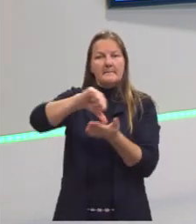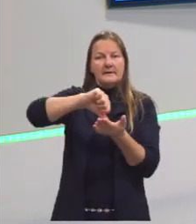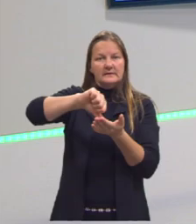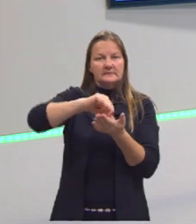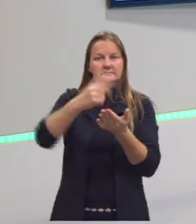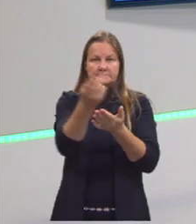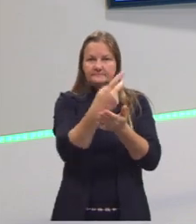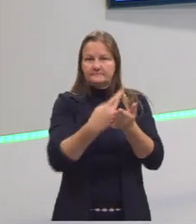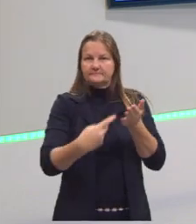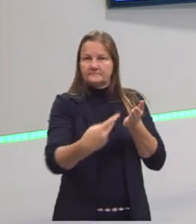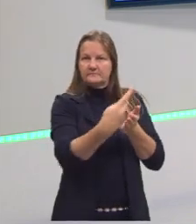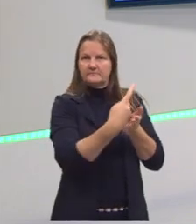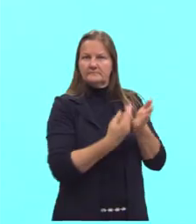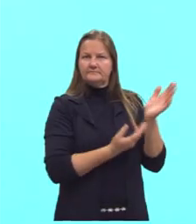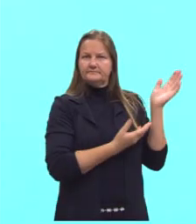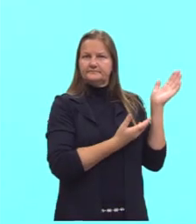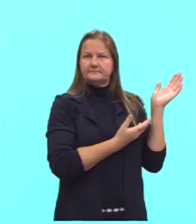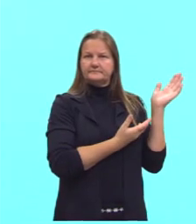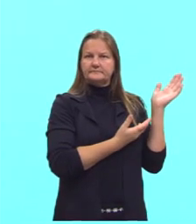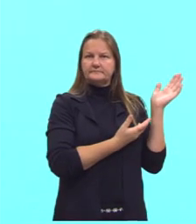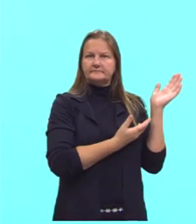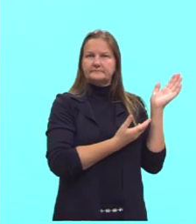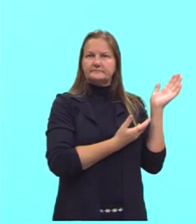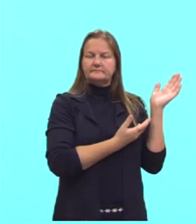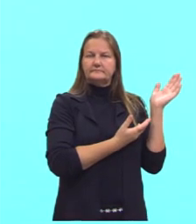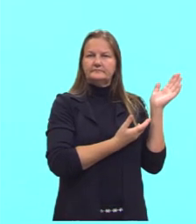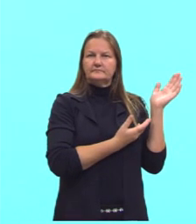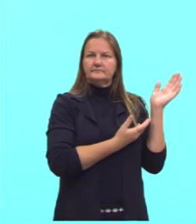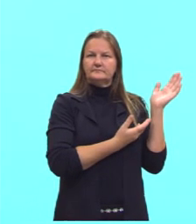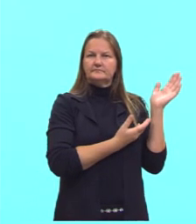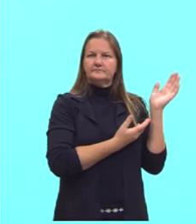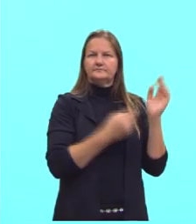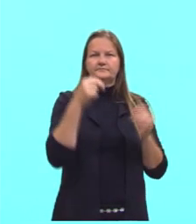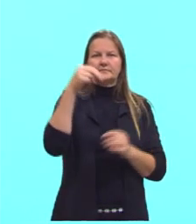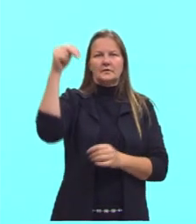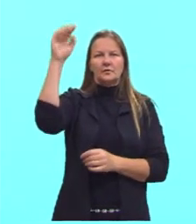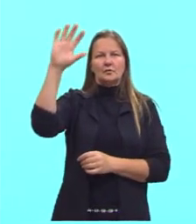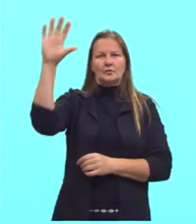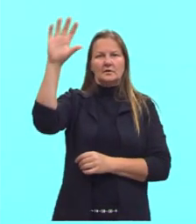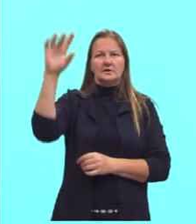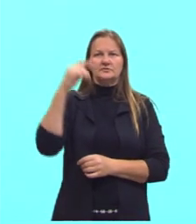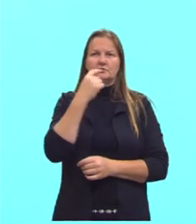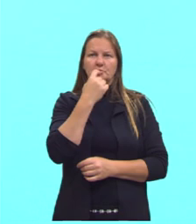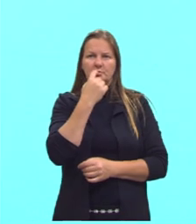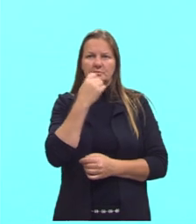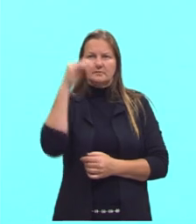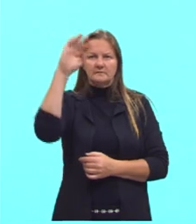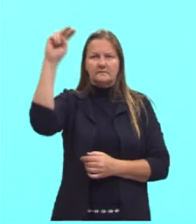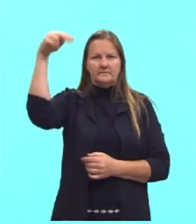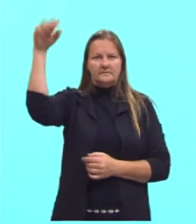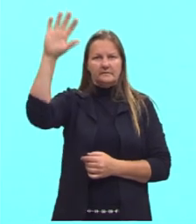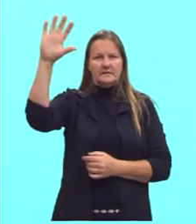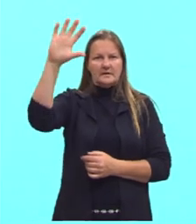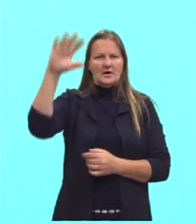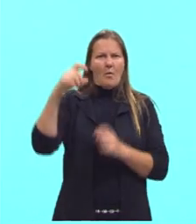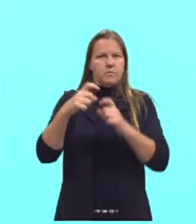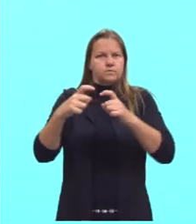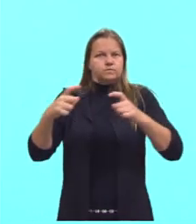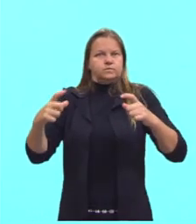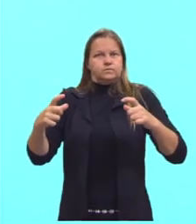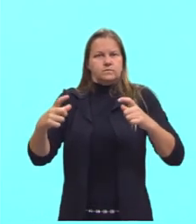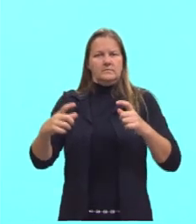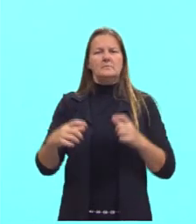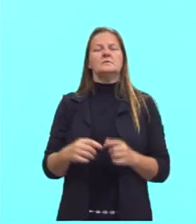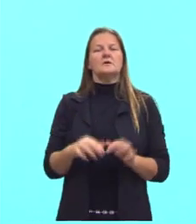desses dessa a família agora olha lá o Nordeste né com essa proporção enorme aí